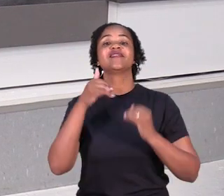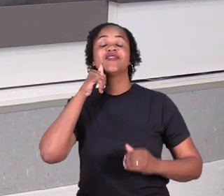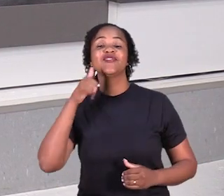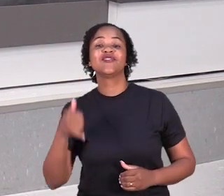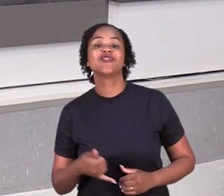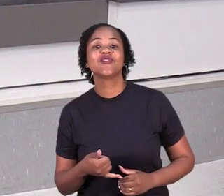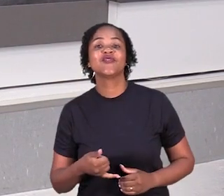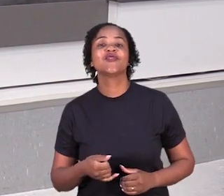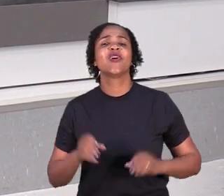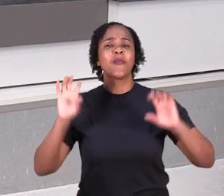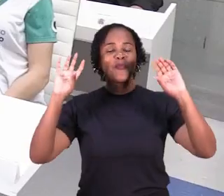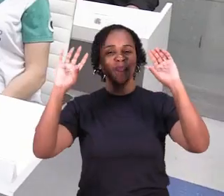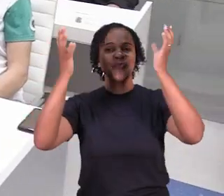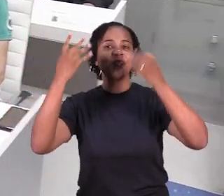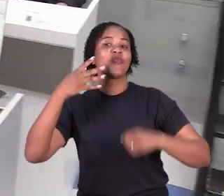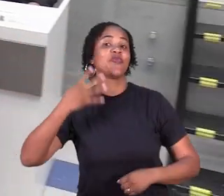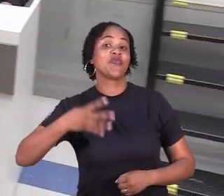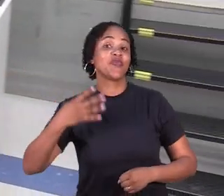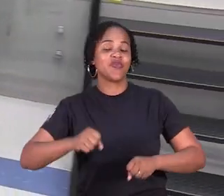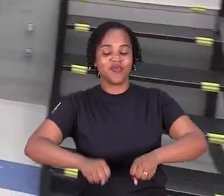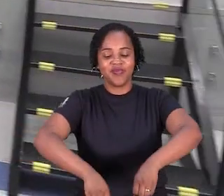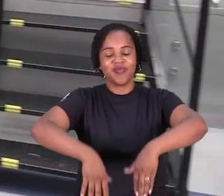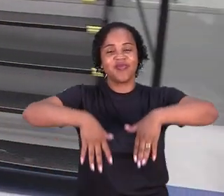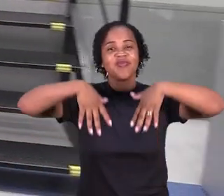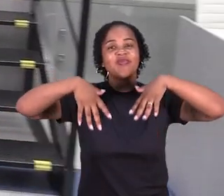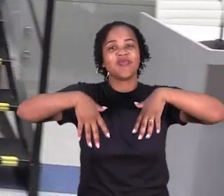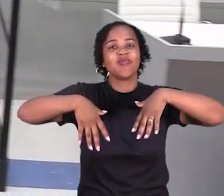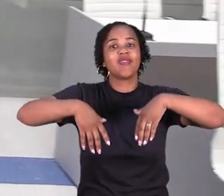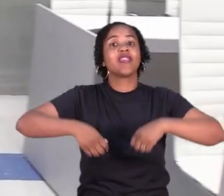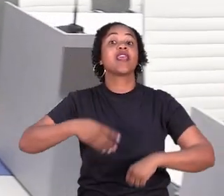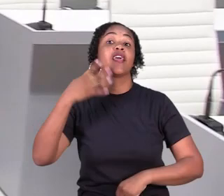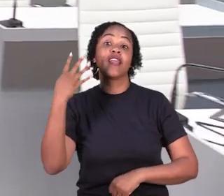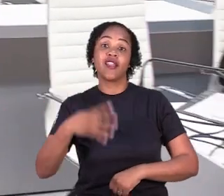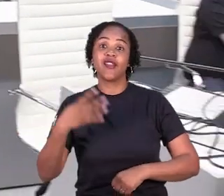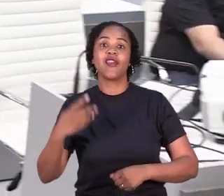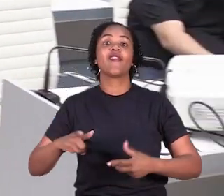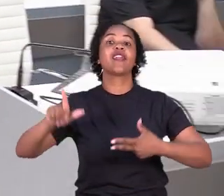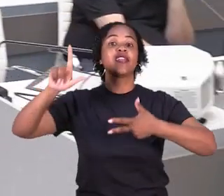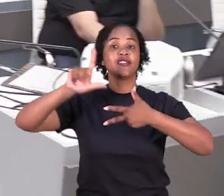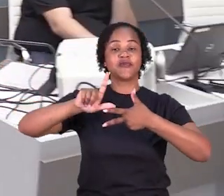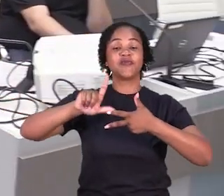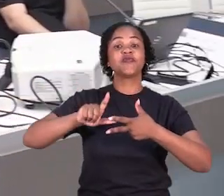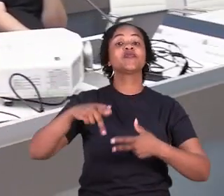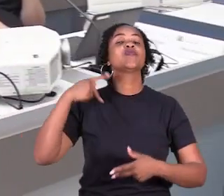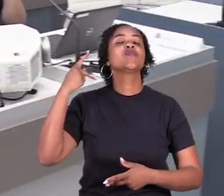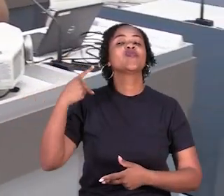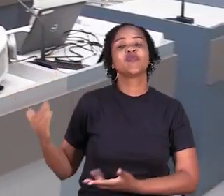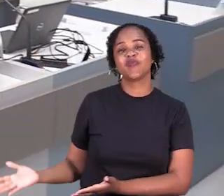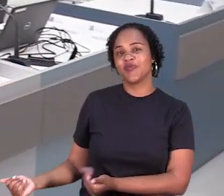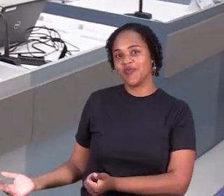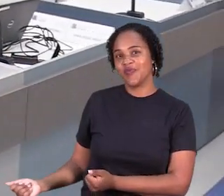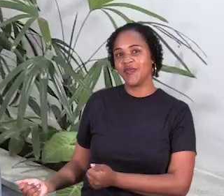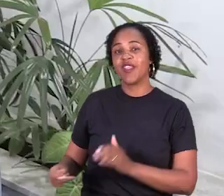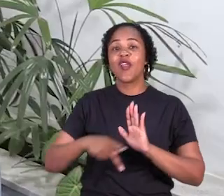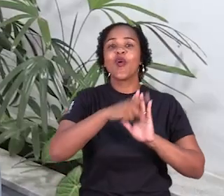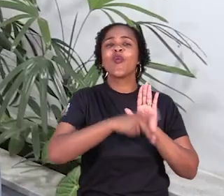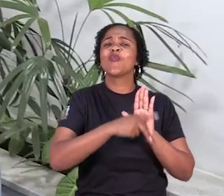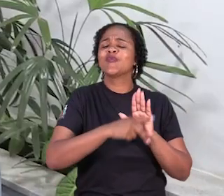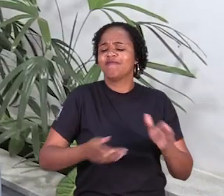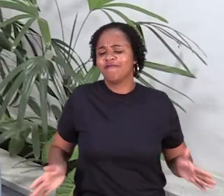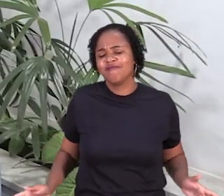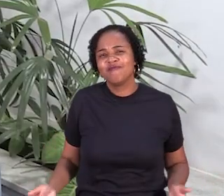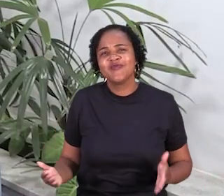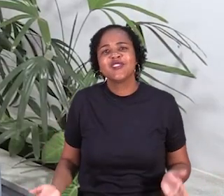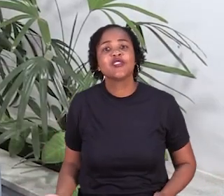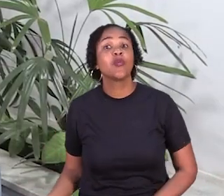A Câmara Municipal de Jundiaí promoveu a quarta sessão ordinária da quarta legislatura do Parlamento Jovem, um